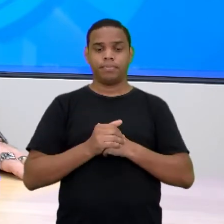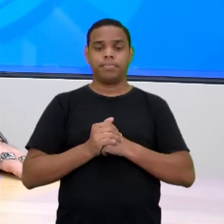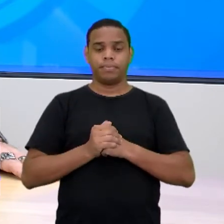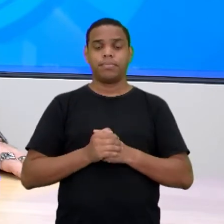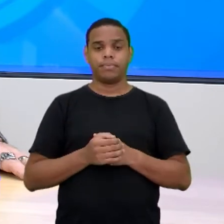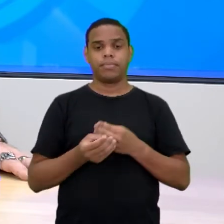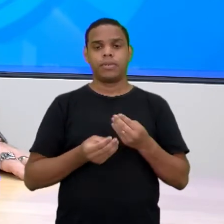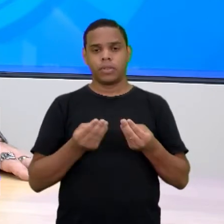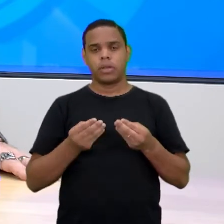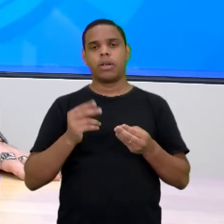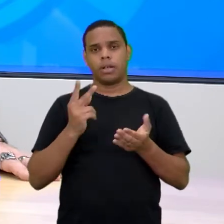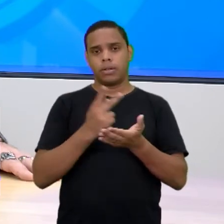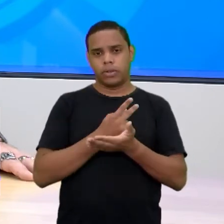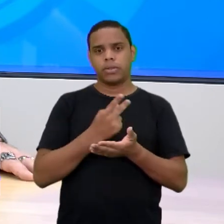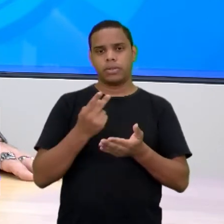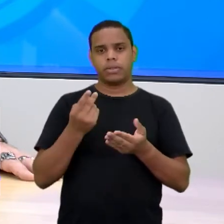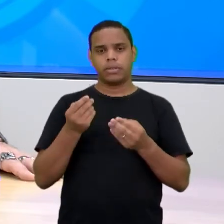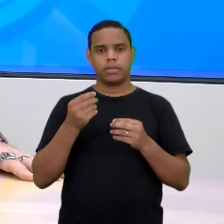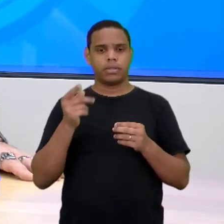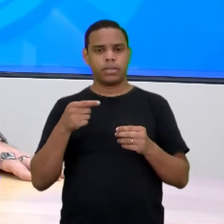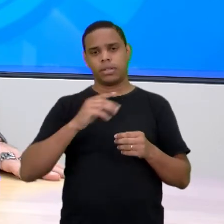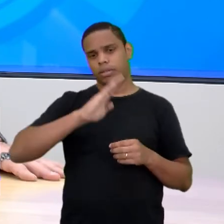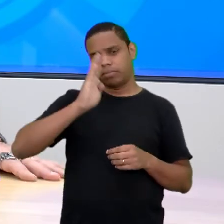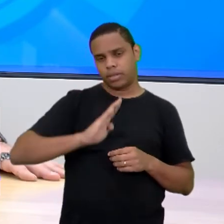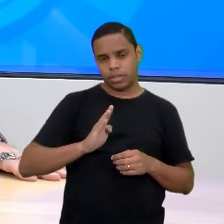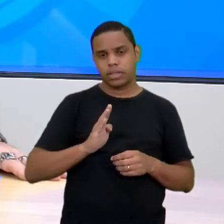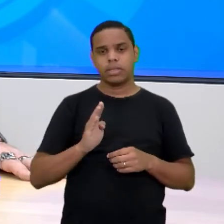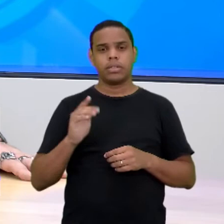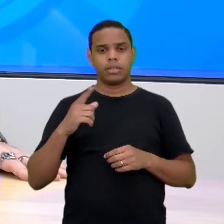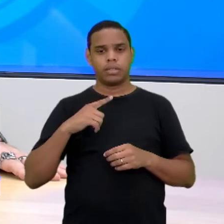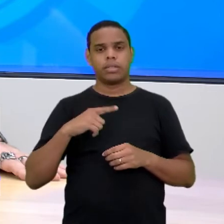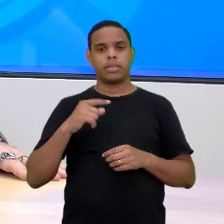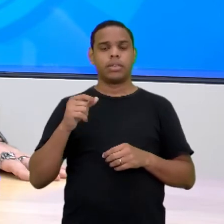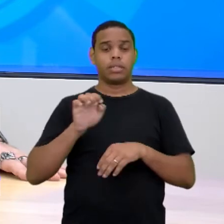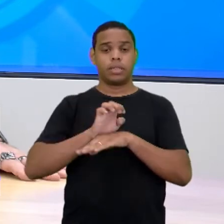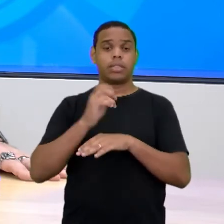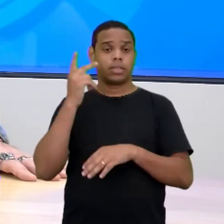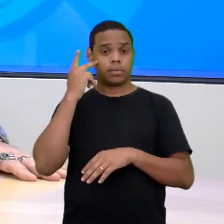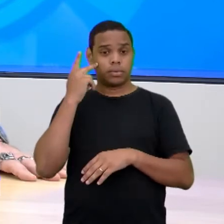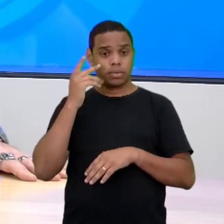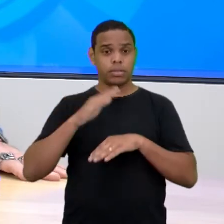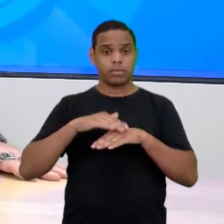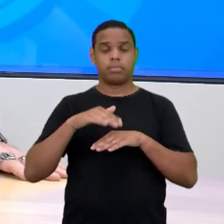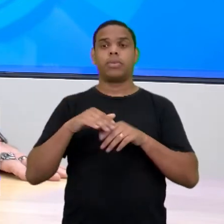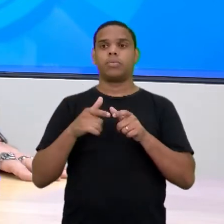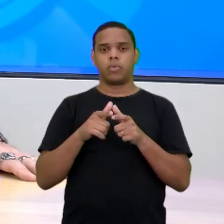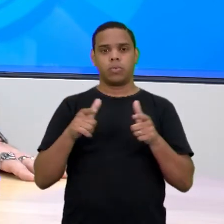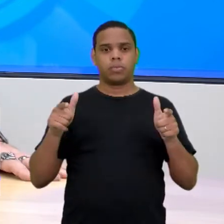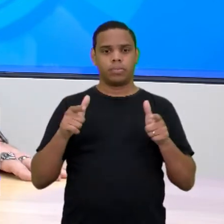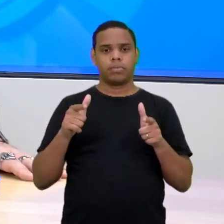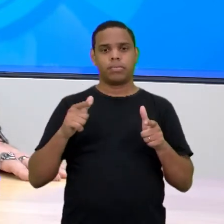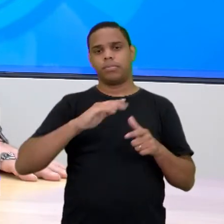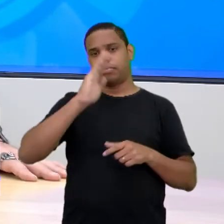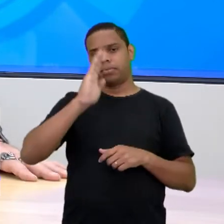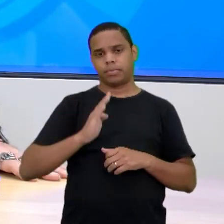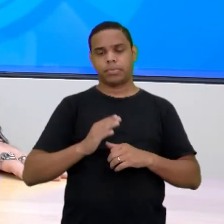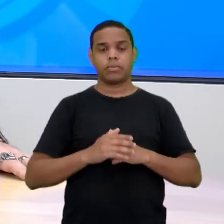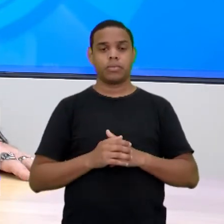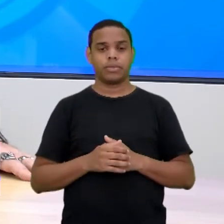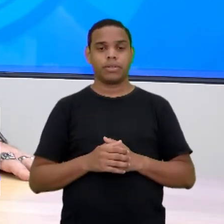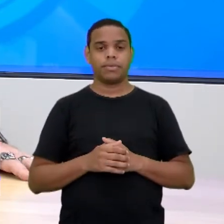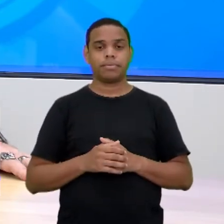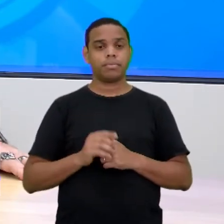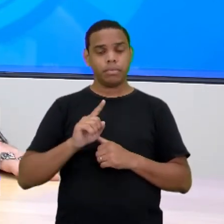raras exceções aí, como é o caso aqui de Brasília, né, que nós temos o estado de São Paulo, que é a região mais povoada do Brasil. Vamos